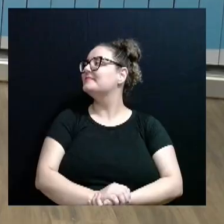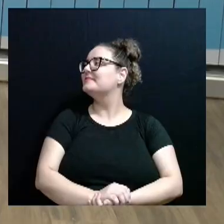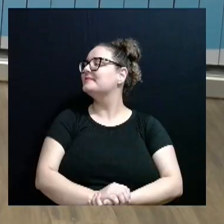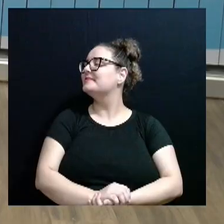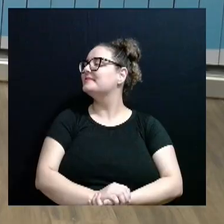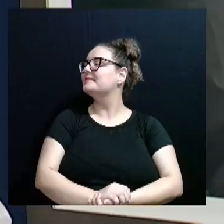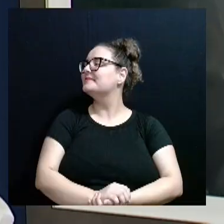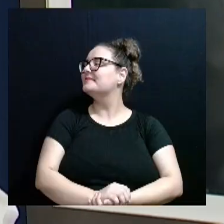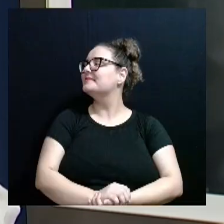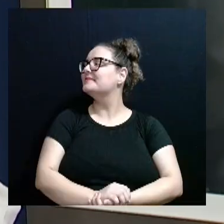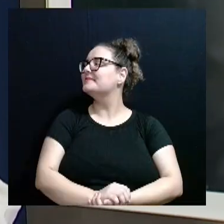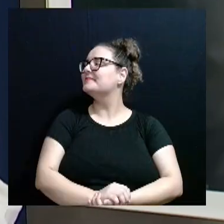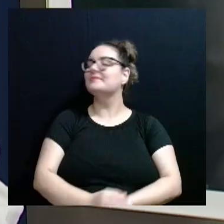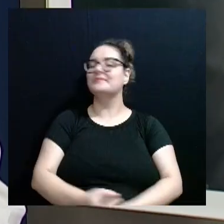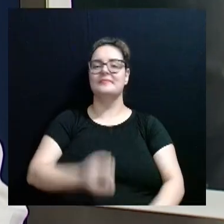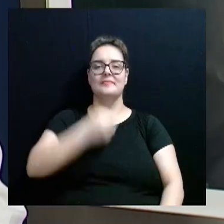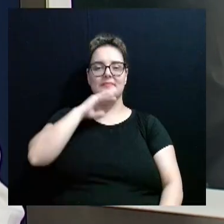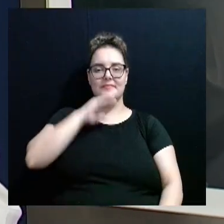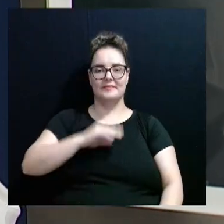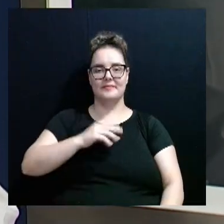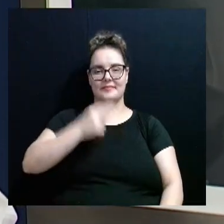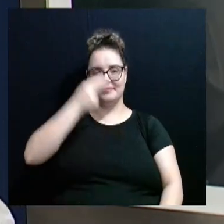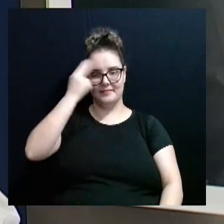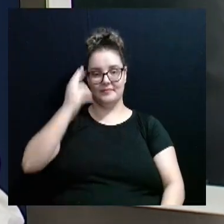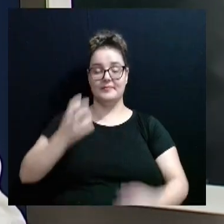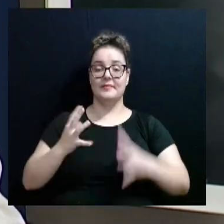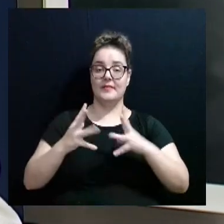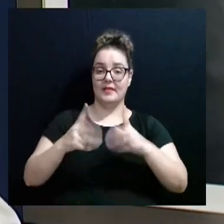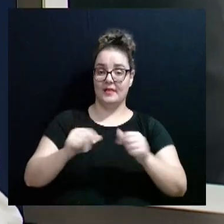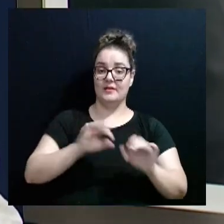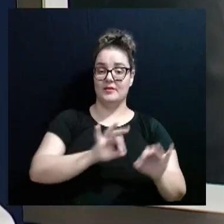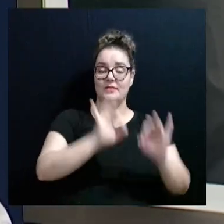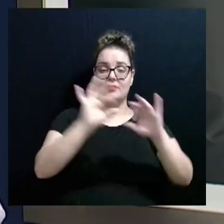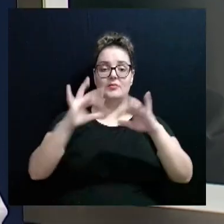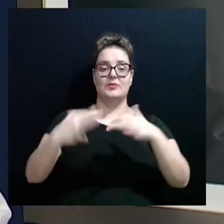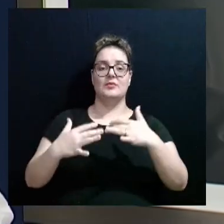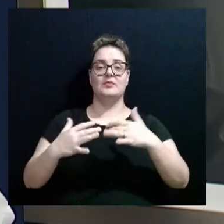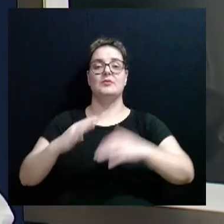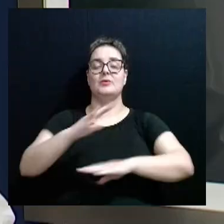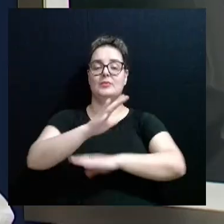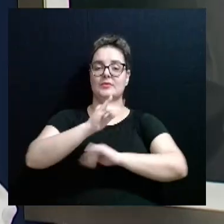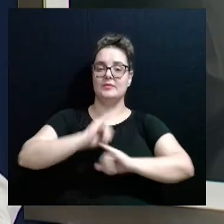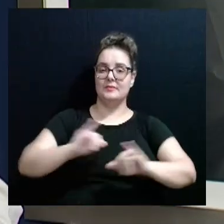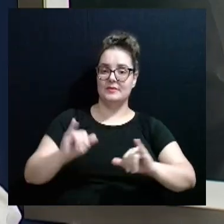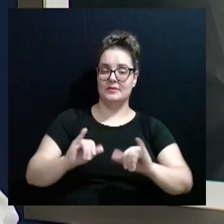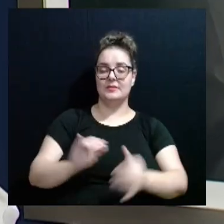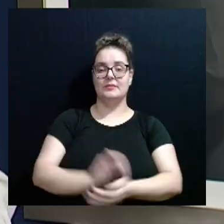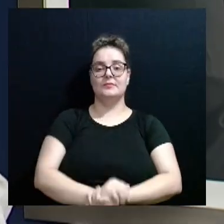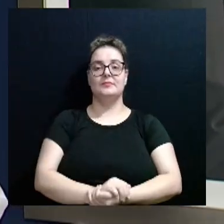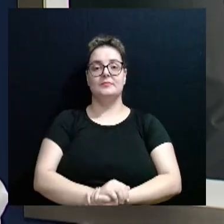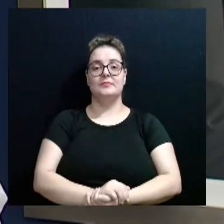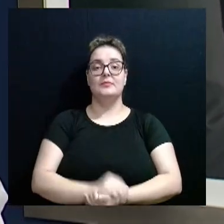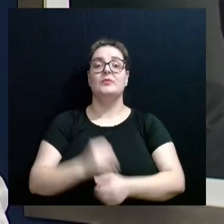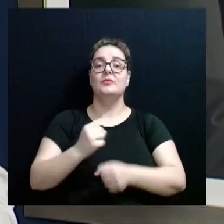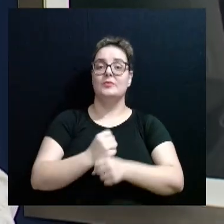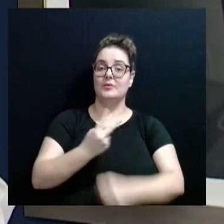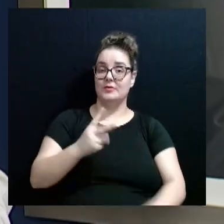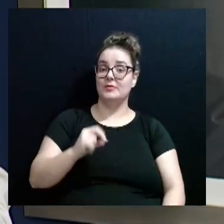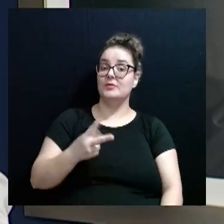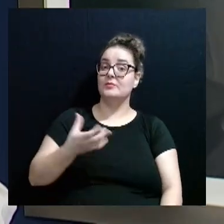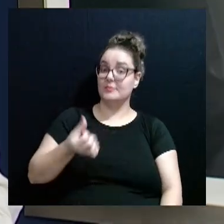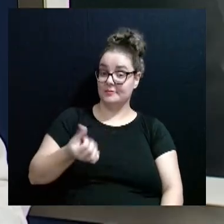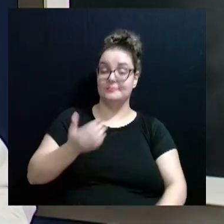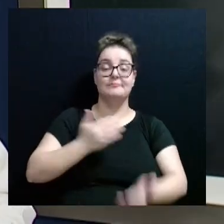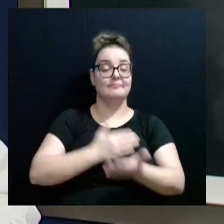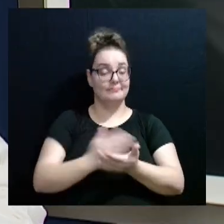Boa tarde, Gabriel. Boa tarde a todos que nos acompanham no Jornal Câmara Notícia. O ano de 2026 já começou e todo início de ano